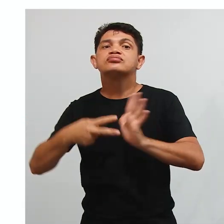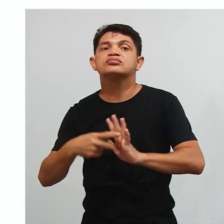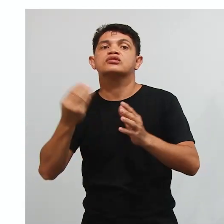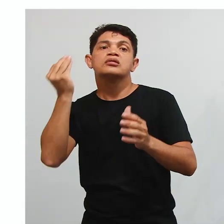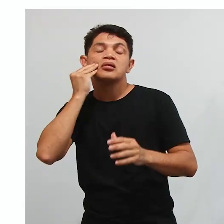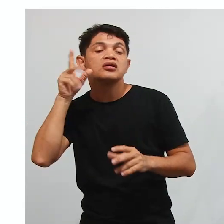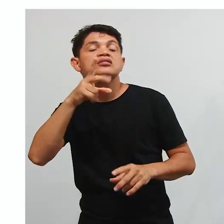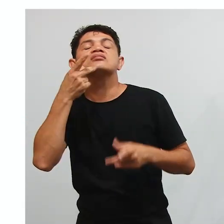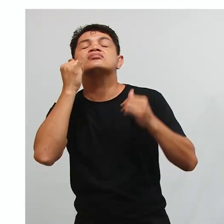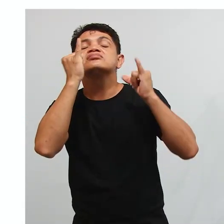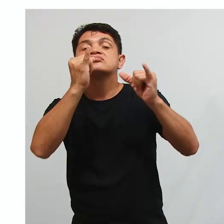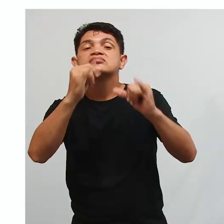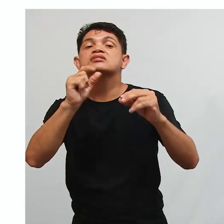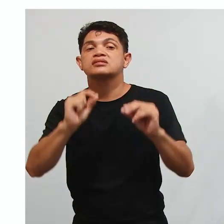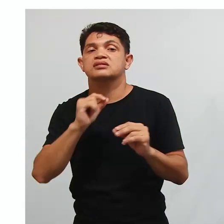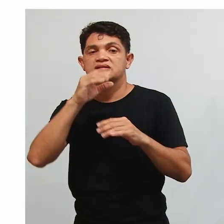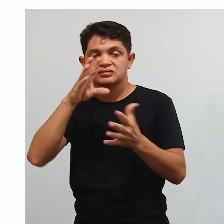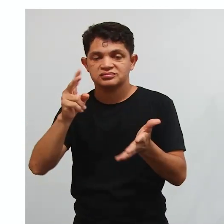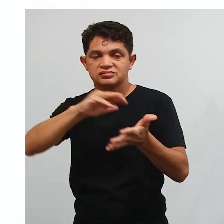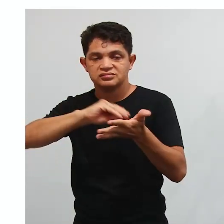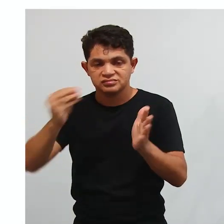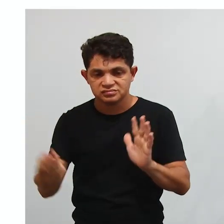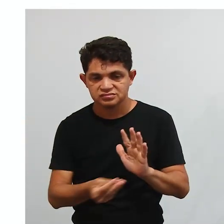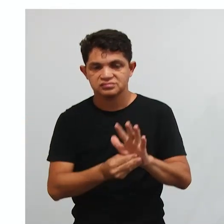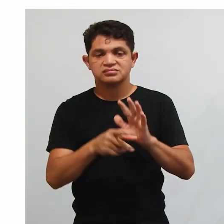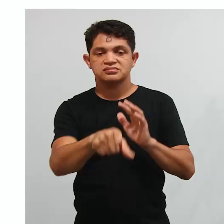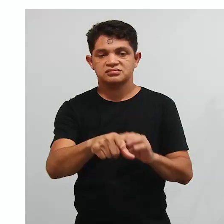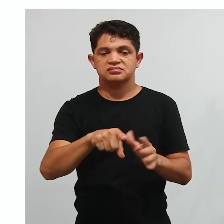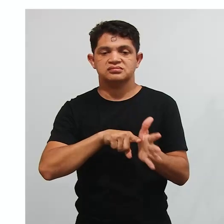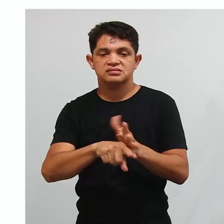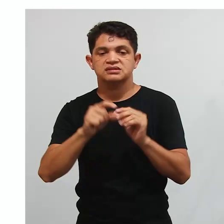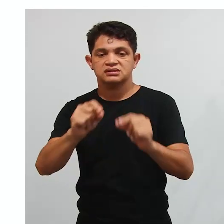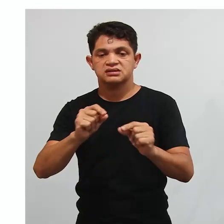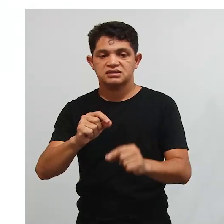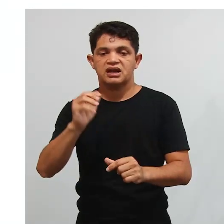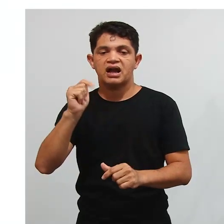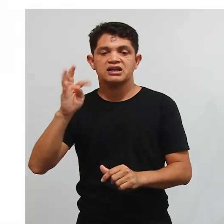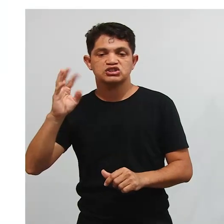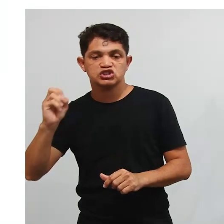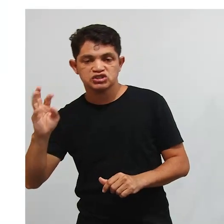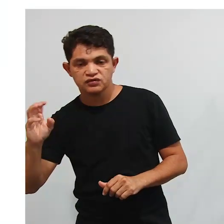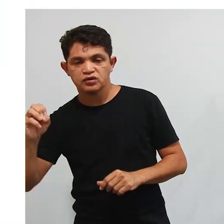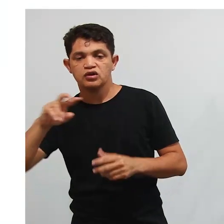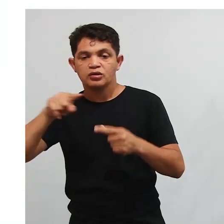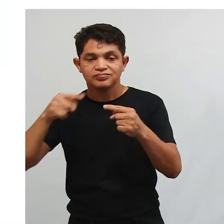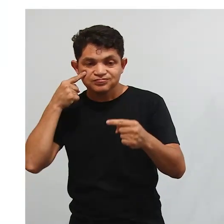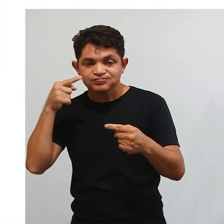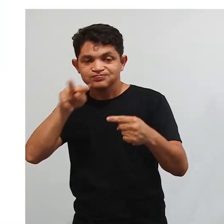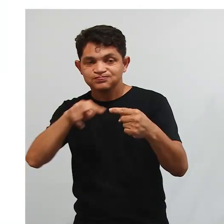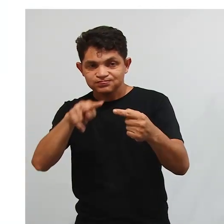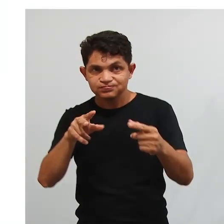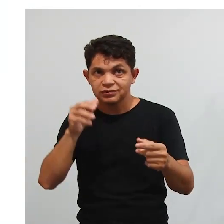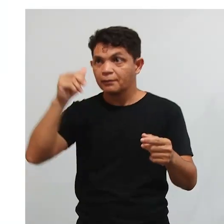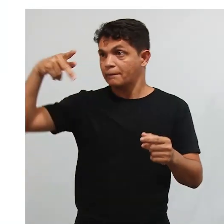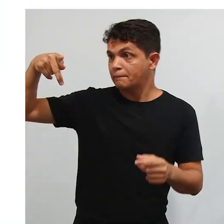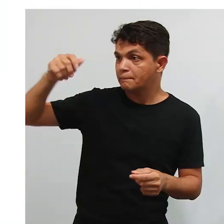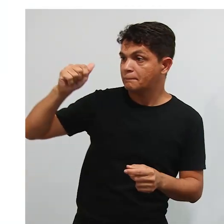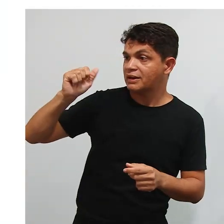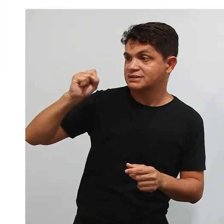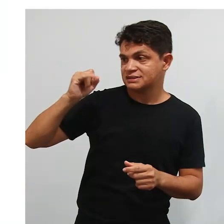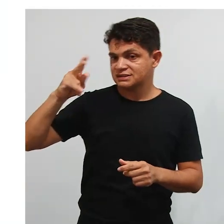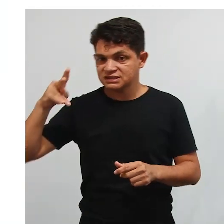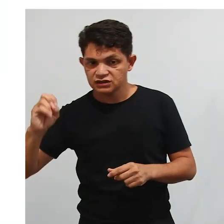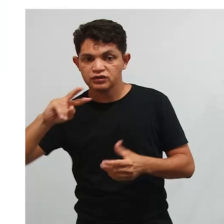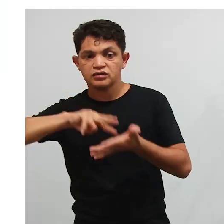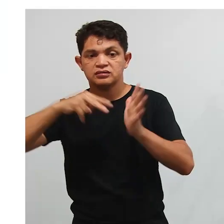diz que uma pesquisa é experimental é porque você tem um pesquisador ativo né ao contrário de ser um observador passivo que o pesquisador ele também pode ser um